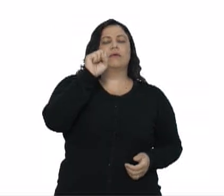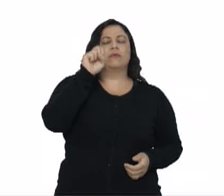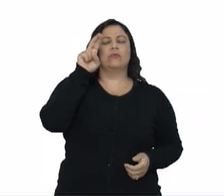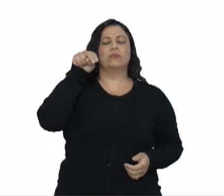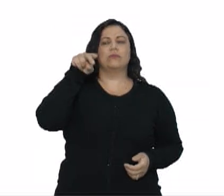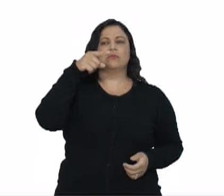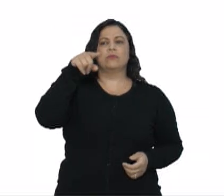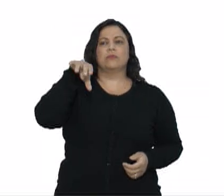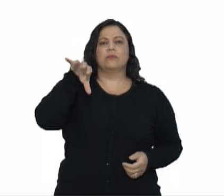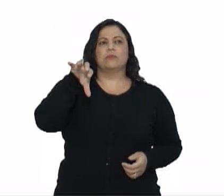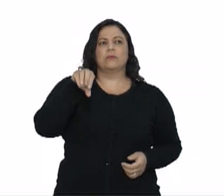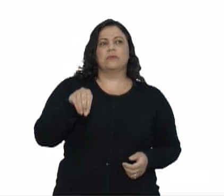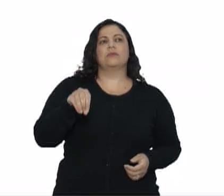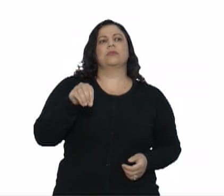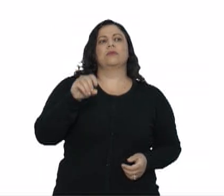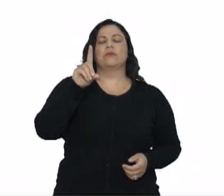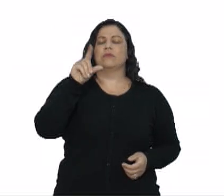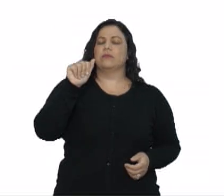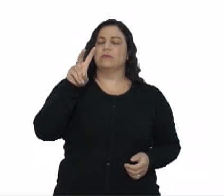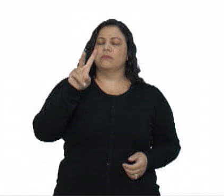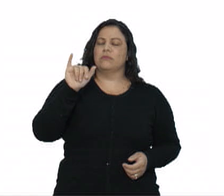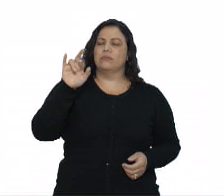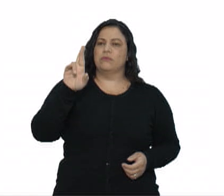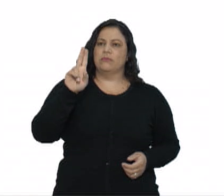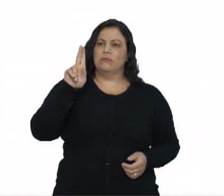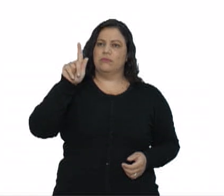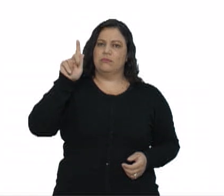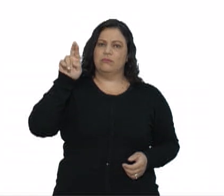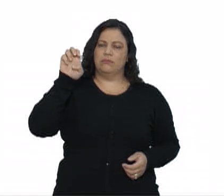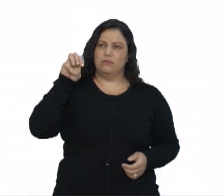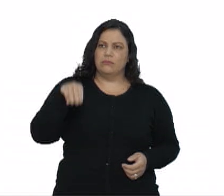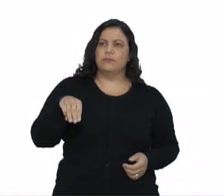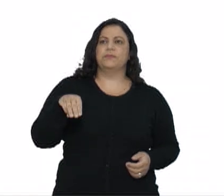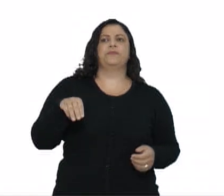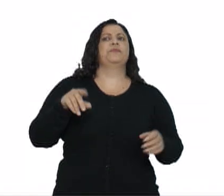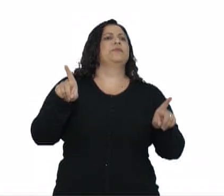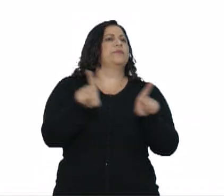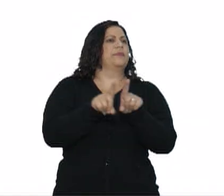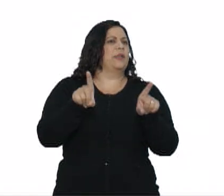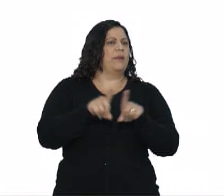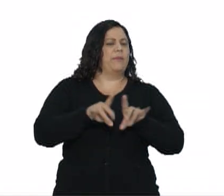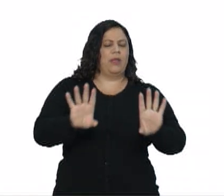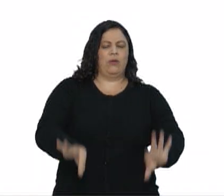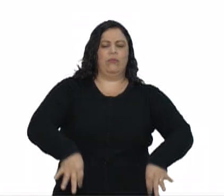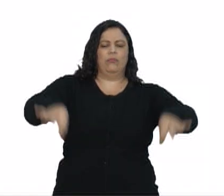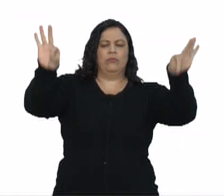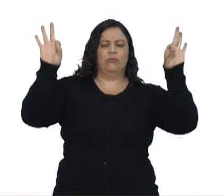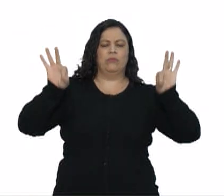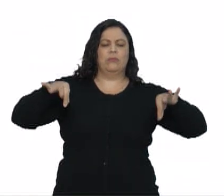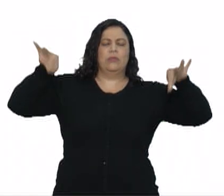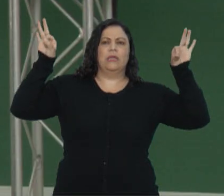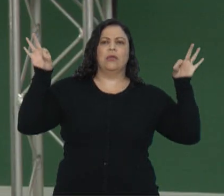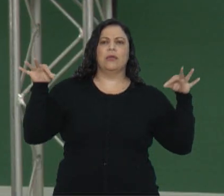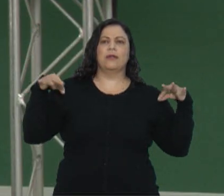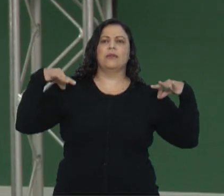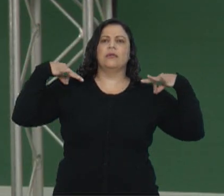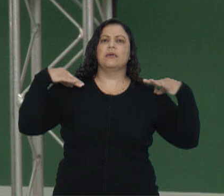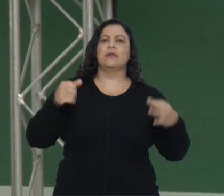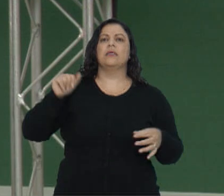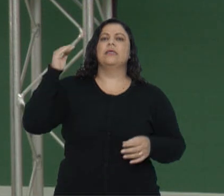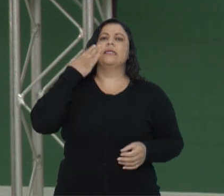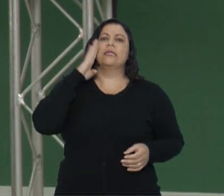conhecido na Igreja de São Francisco Ouro Preto, também manta azul, né, a ideia dos anjinhos, a cara aqui